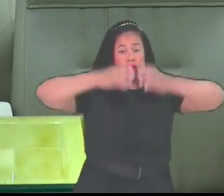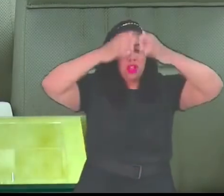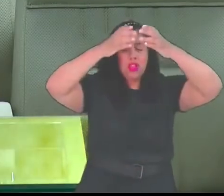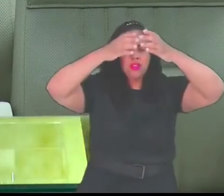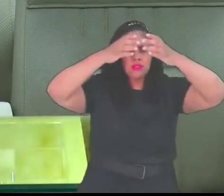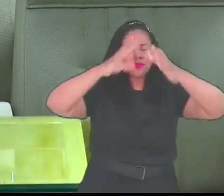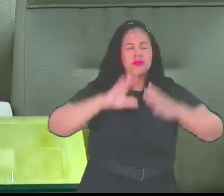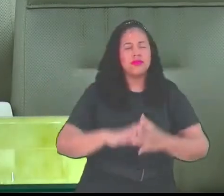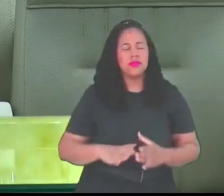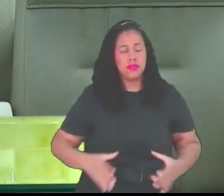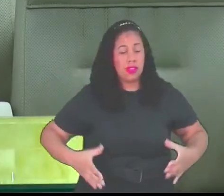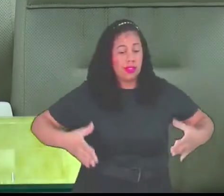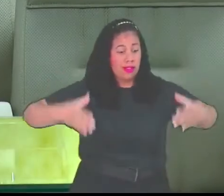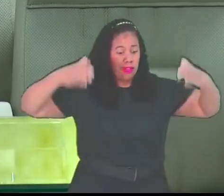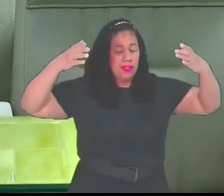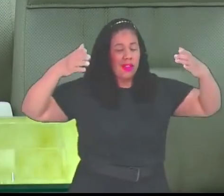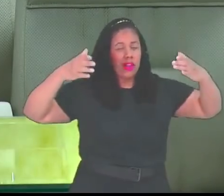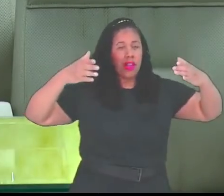demônios,